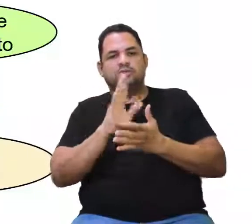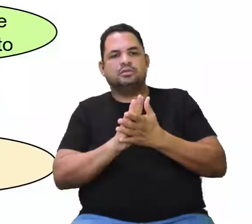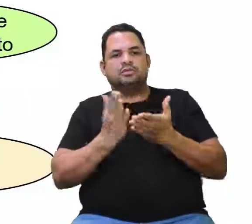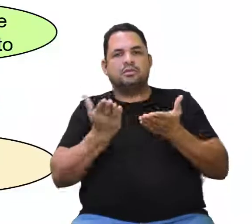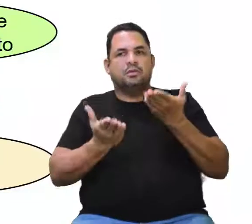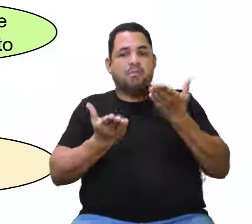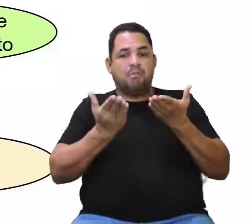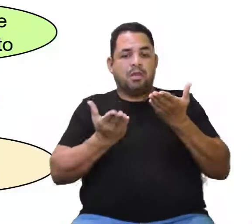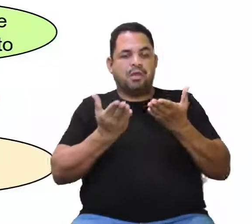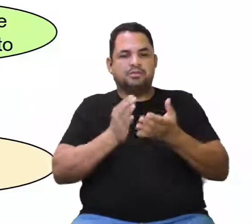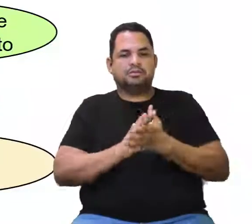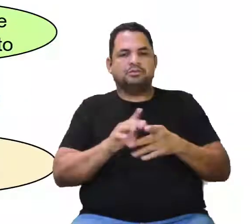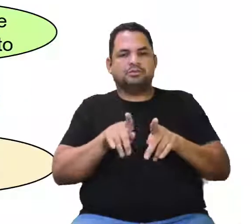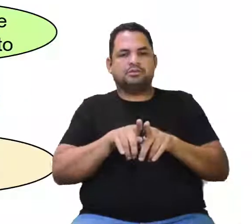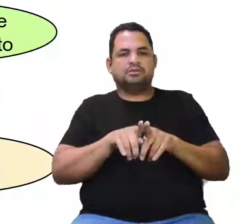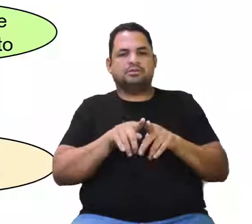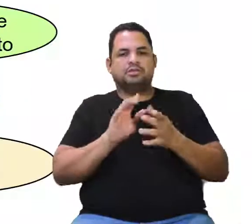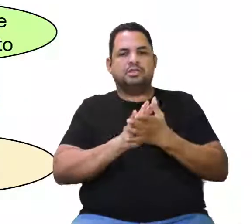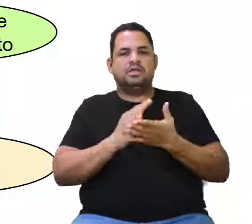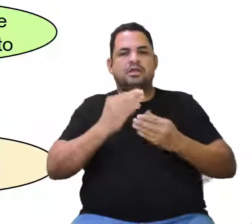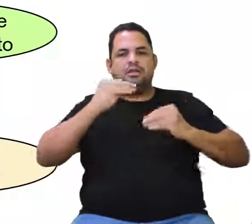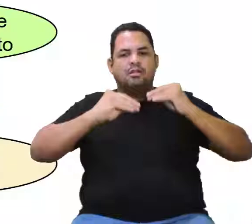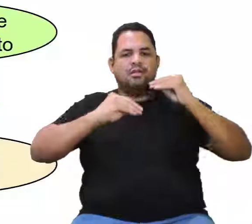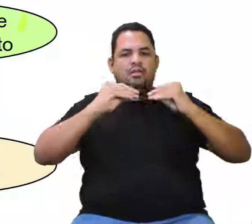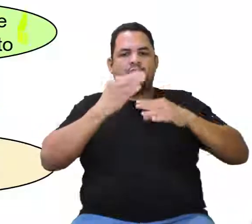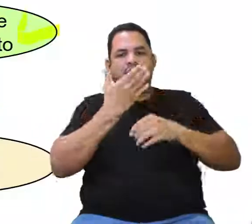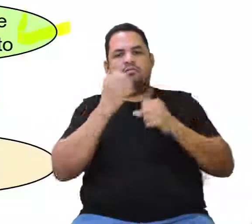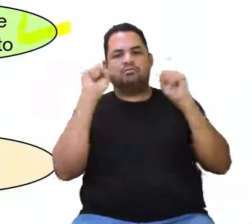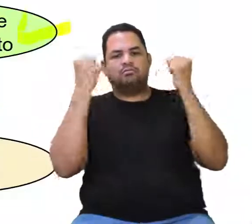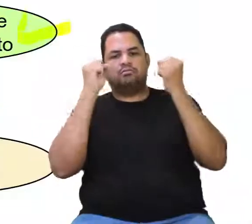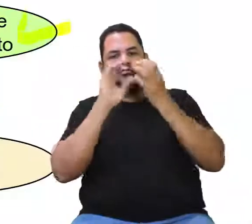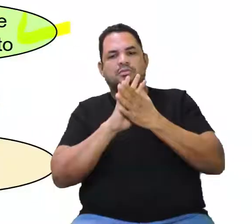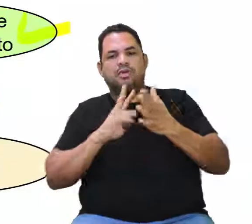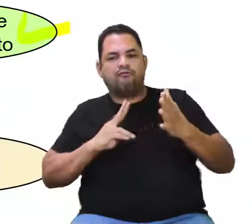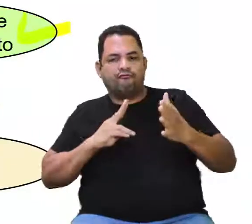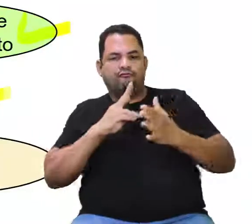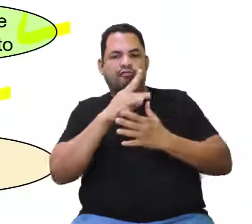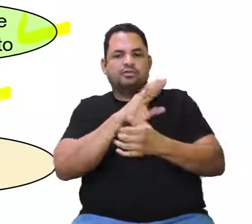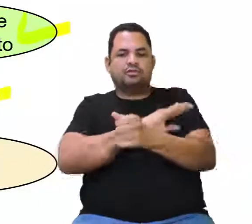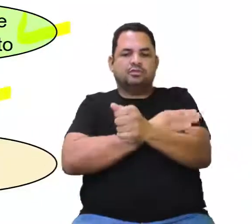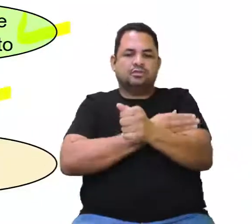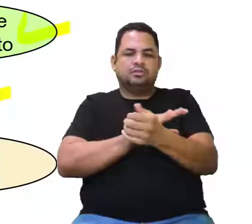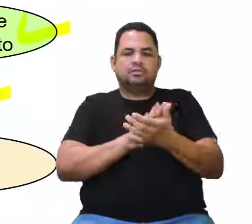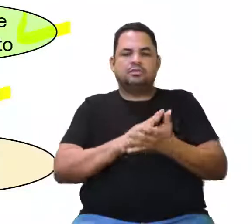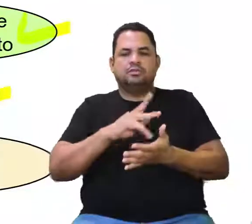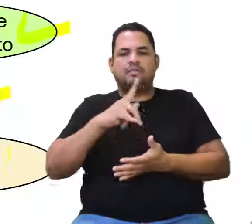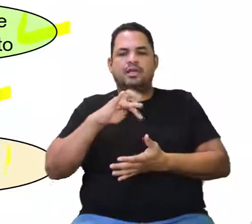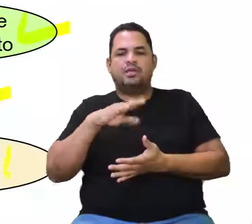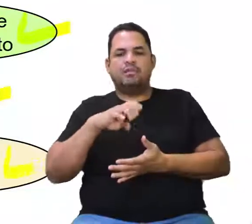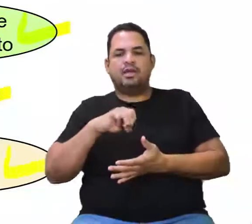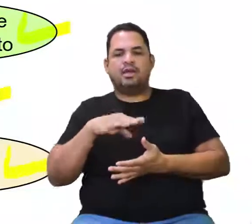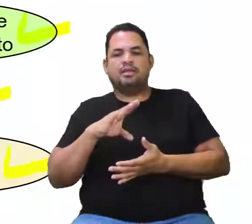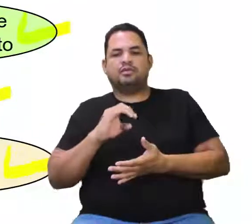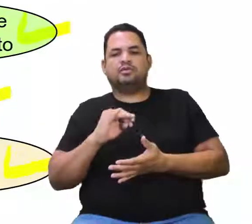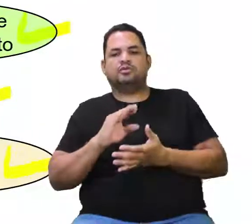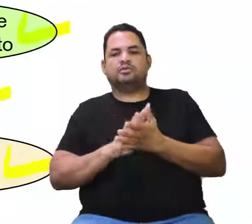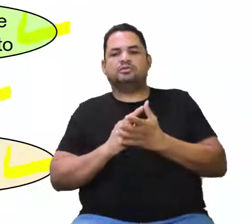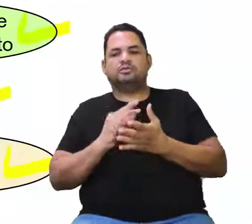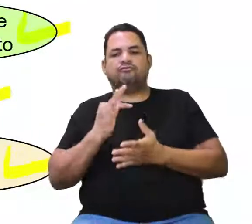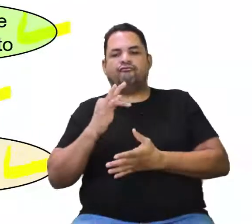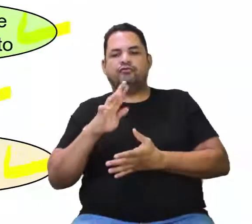de carga. Tem aí exercícios de flexibilidade, de fortalecimentos, os pliométricos e